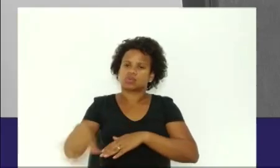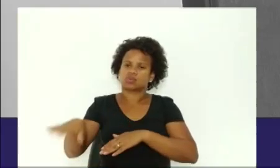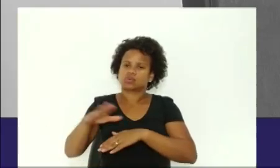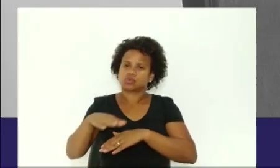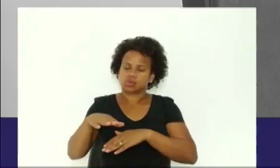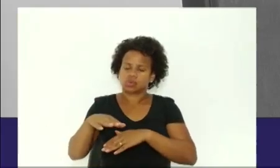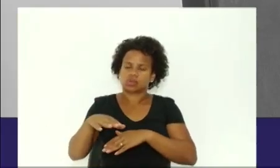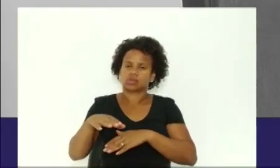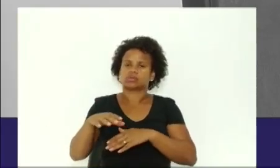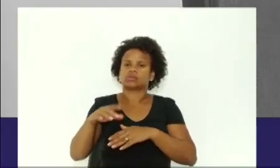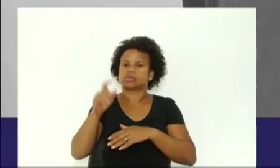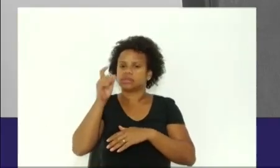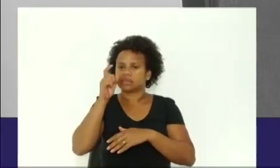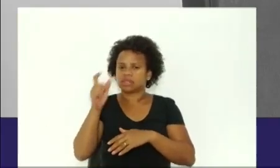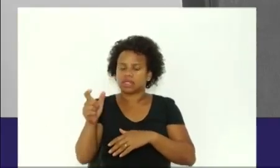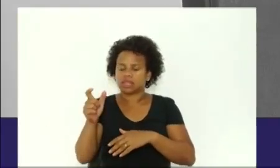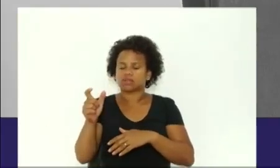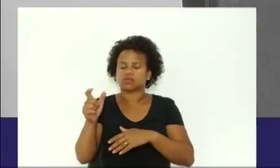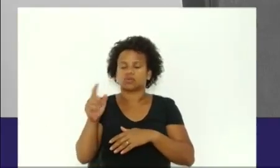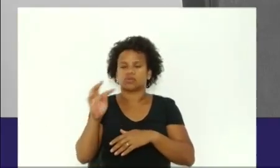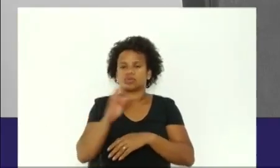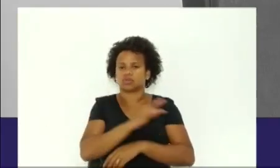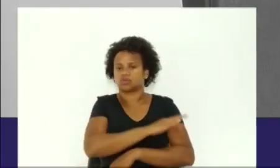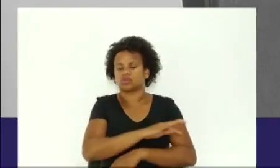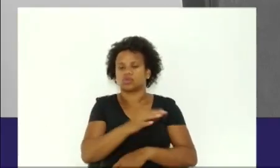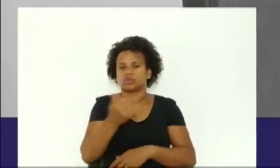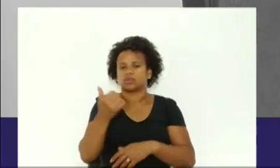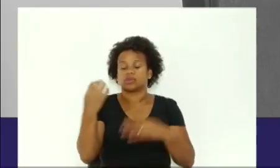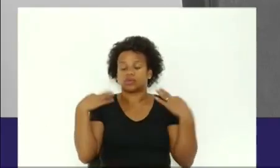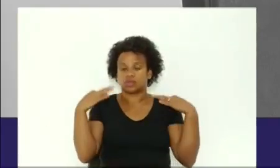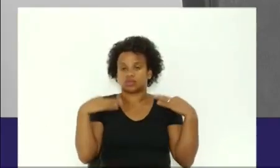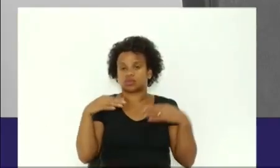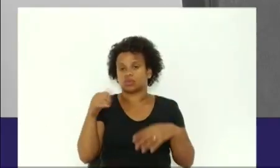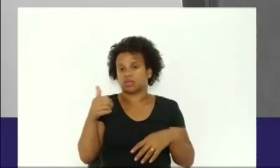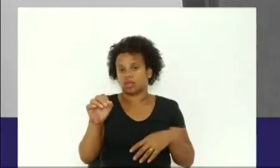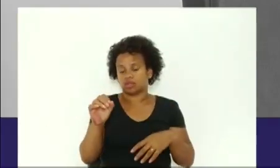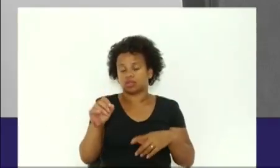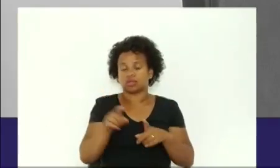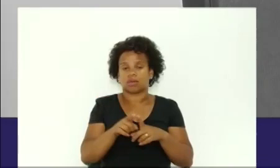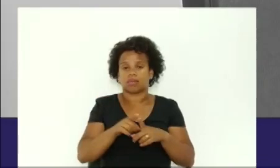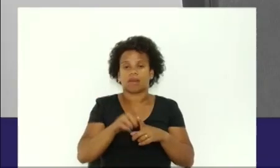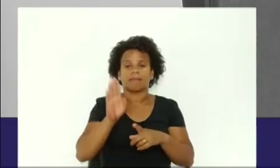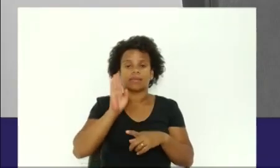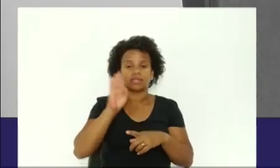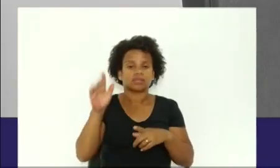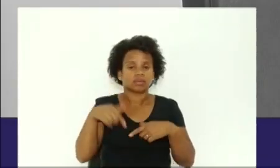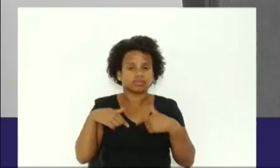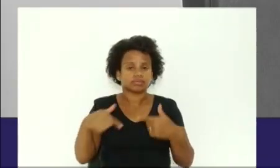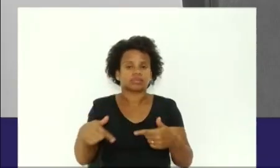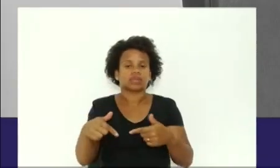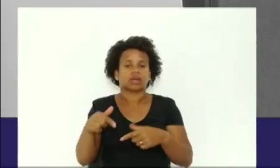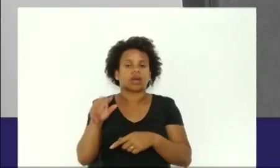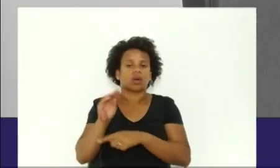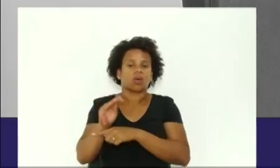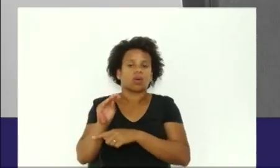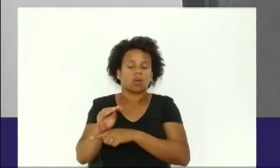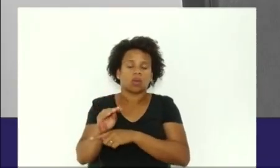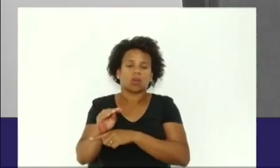10? Quais são as principais medidas adotadas para garantir a preservação ambiental da